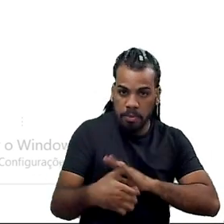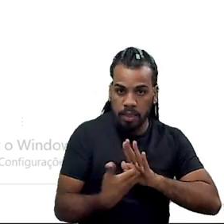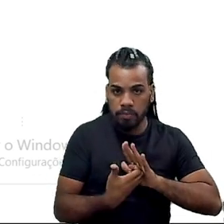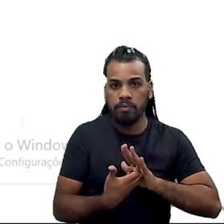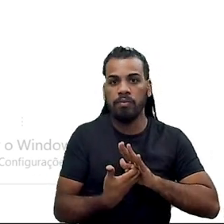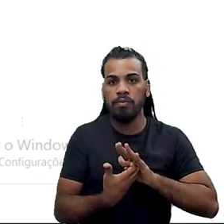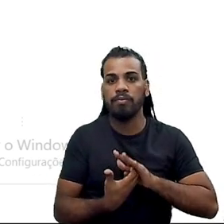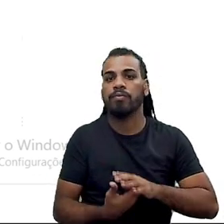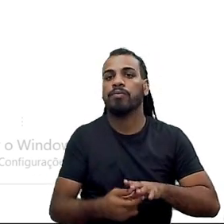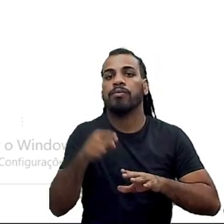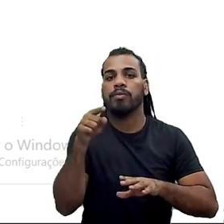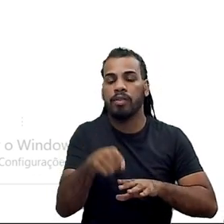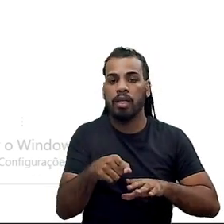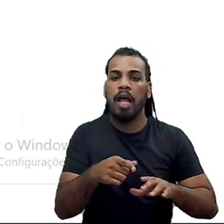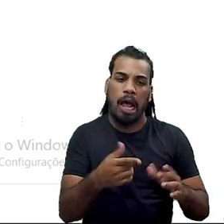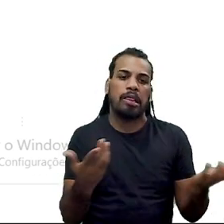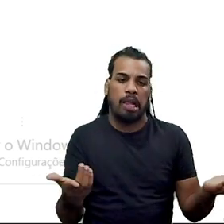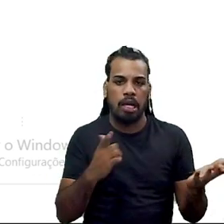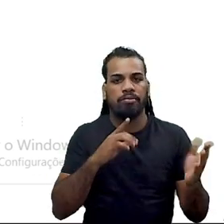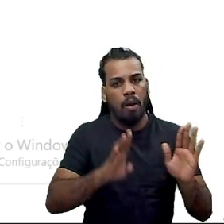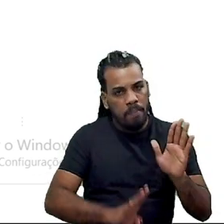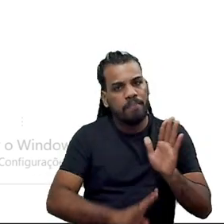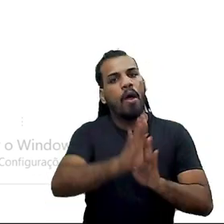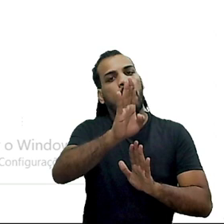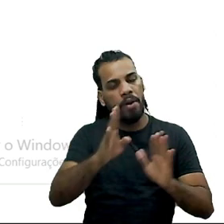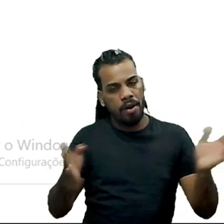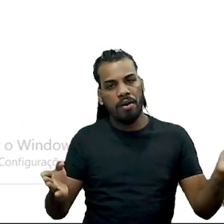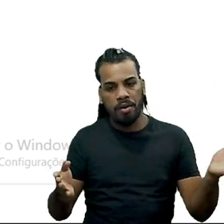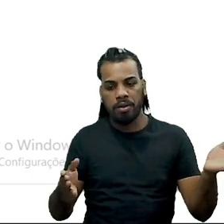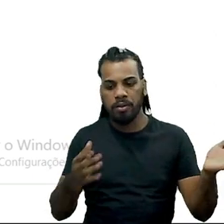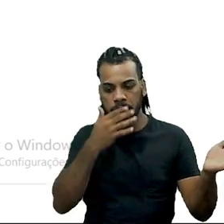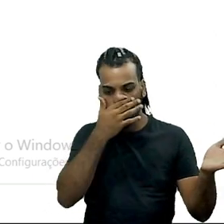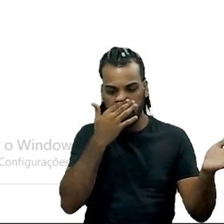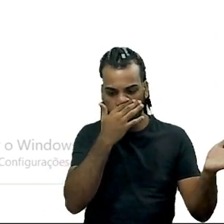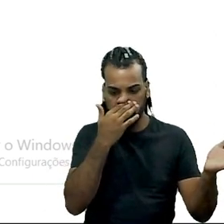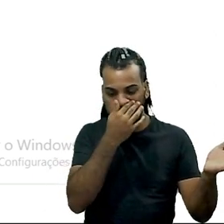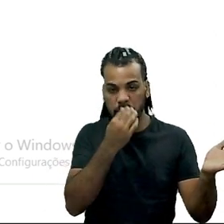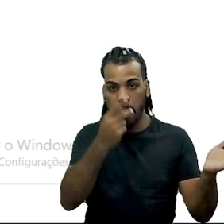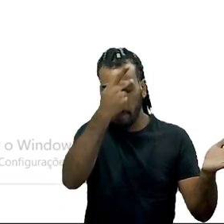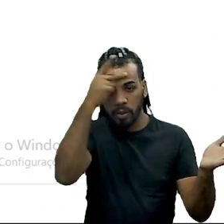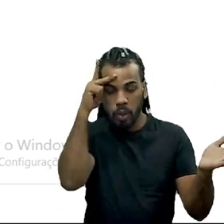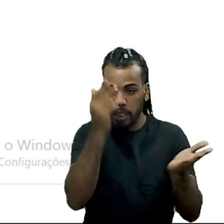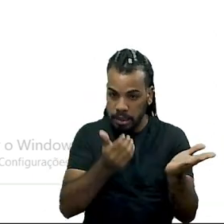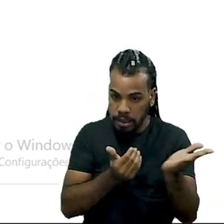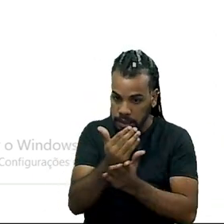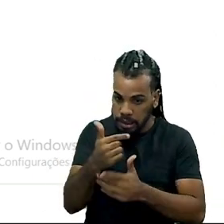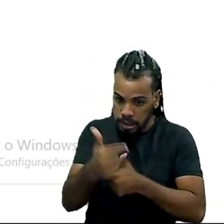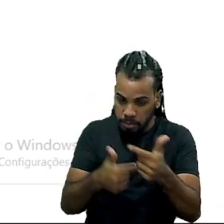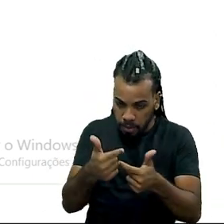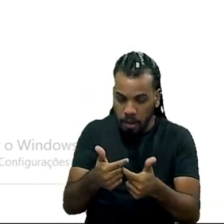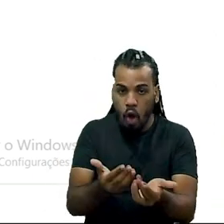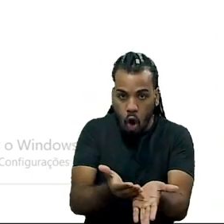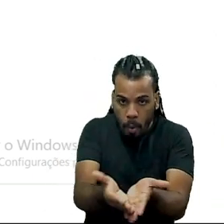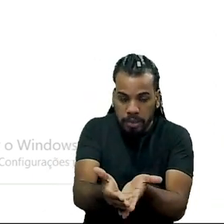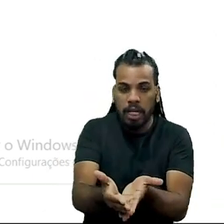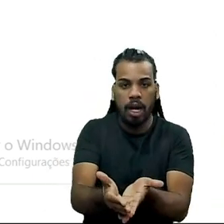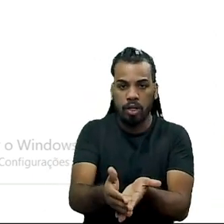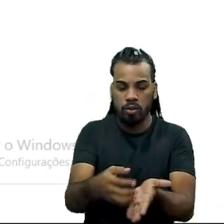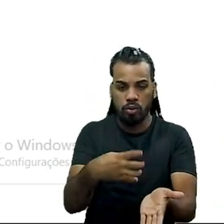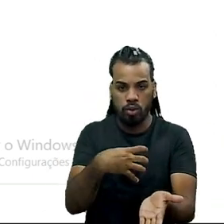naturalmente o empreendimento ele prospera. Porque nada impede que uma pessoa inicie sua atividade empresarial no nosso